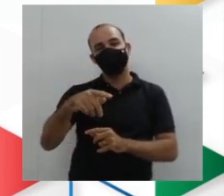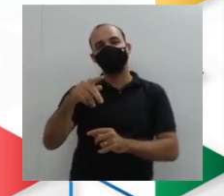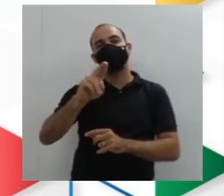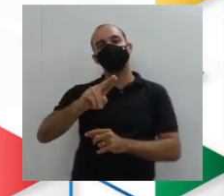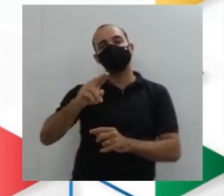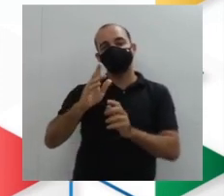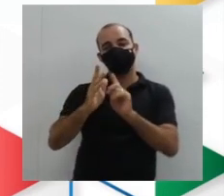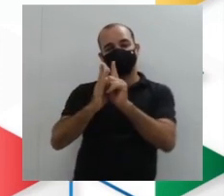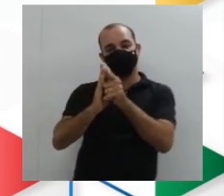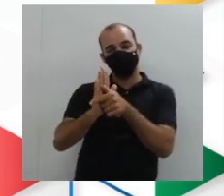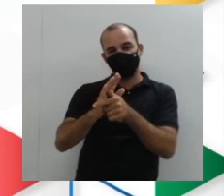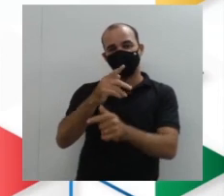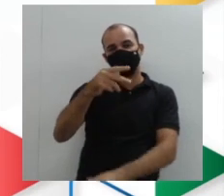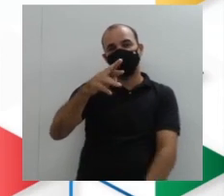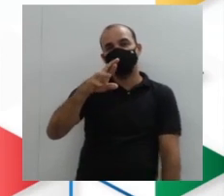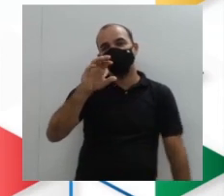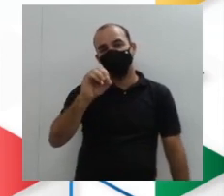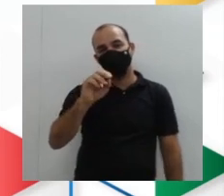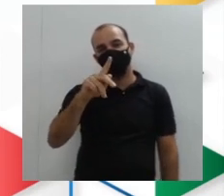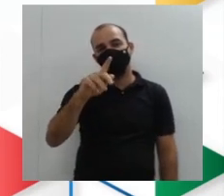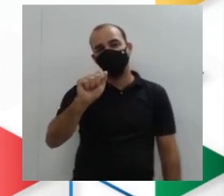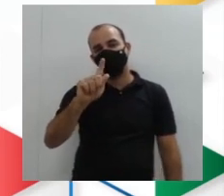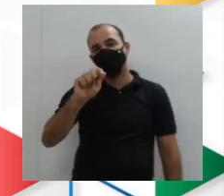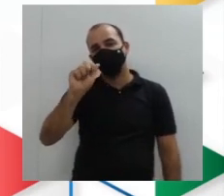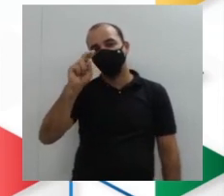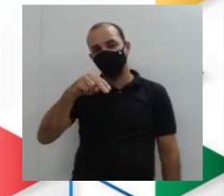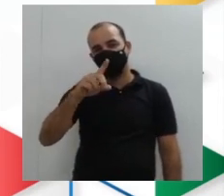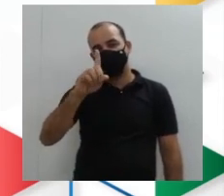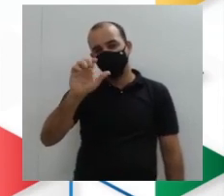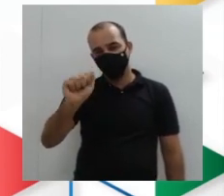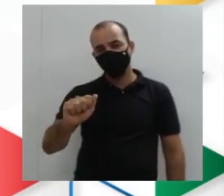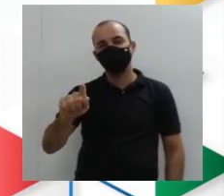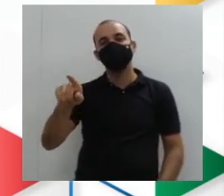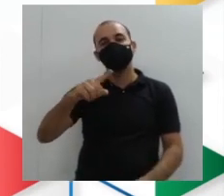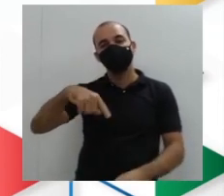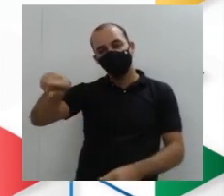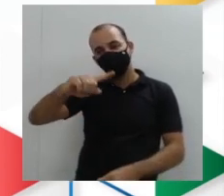o público que vai receber a sua informação, e